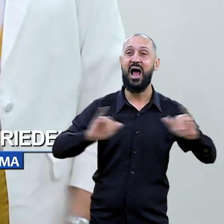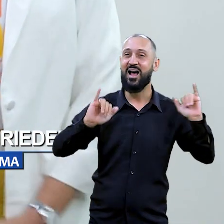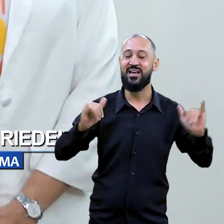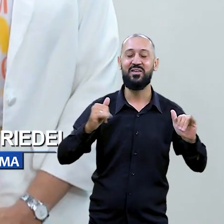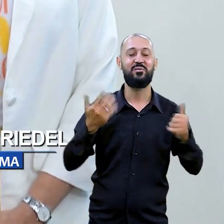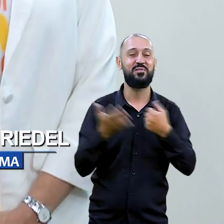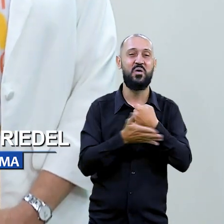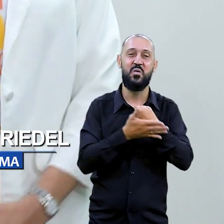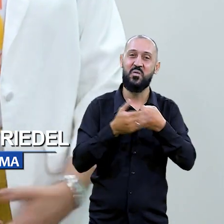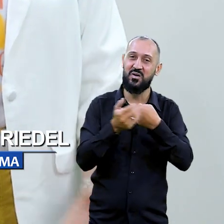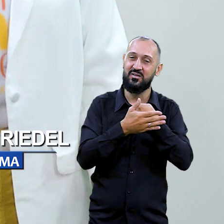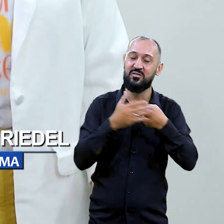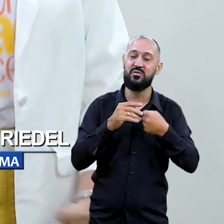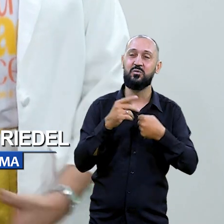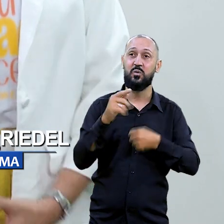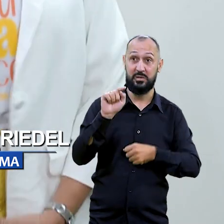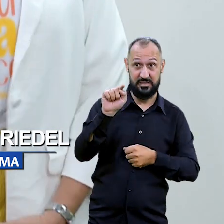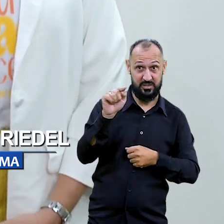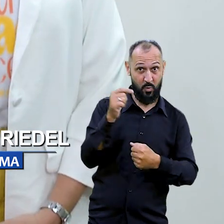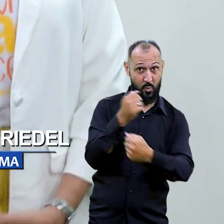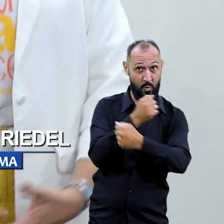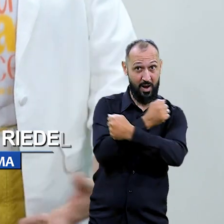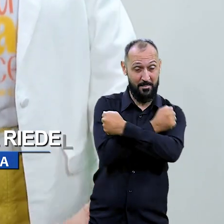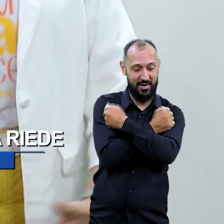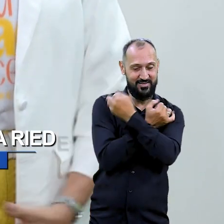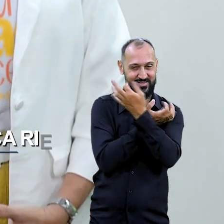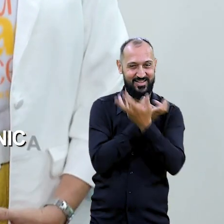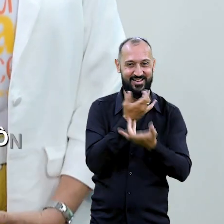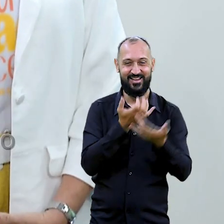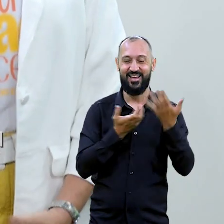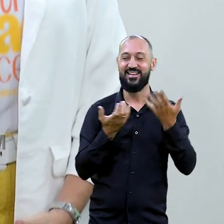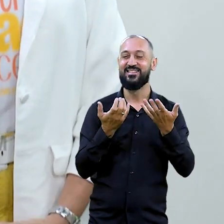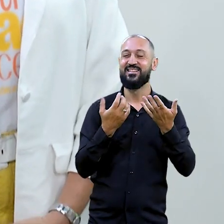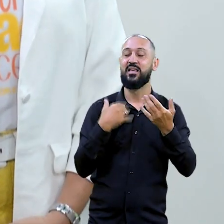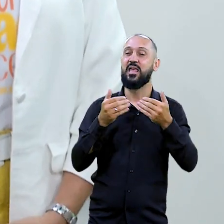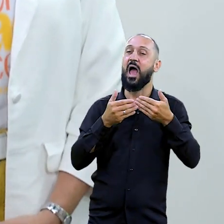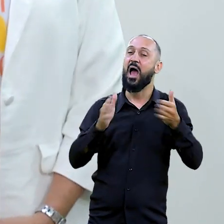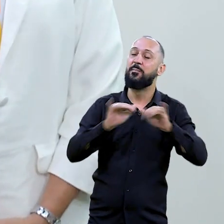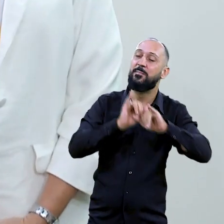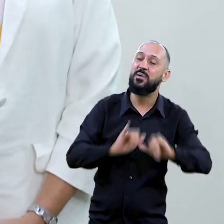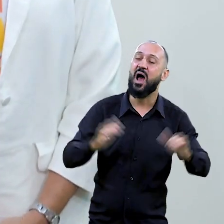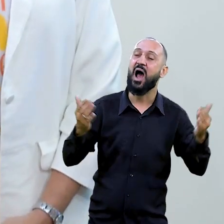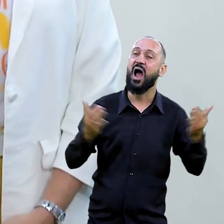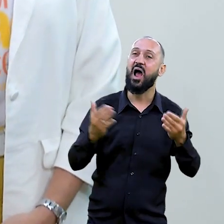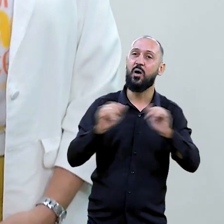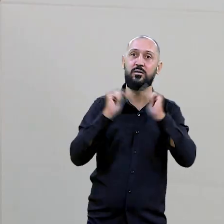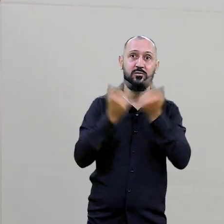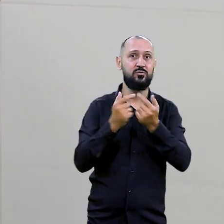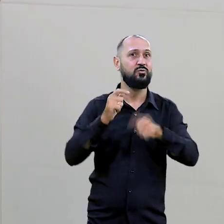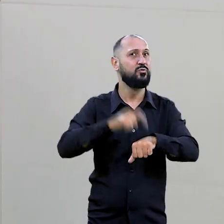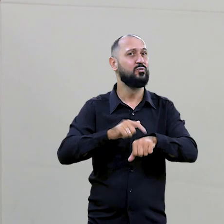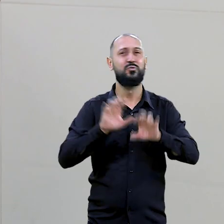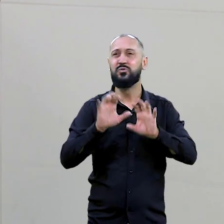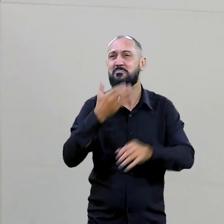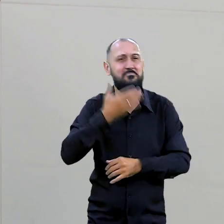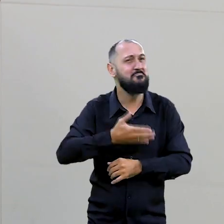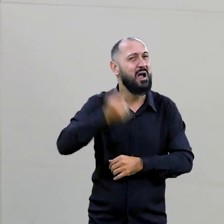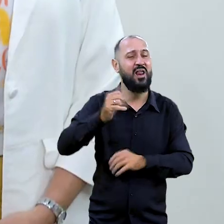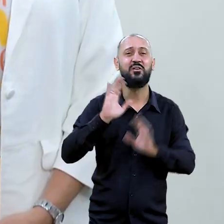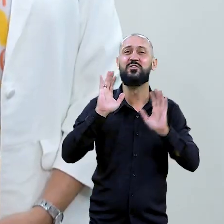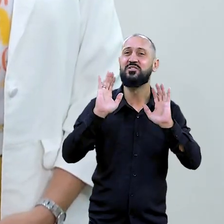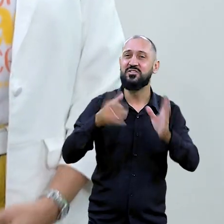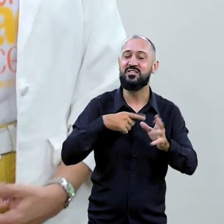dia a todos. É um prazer estar aqui para falar dessa campanha que eu tenho tanto carinho, a campanha Seu Abraço Aquece. A campanha que acabou de ser lançada aqui na Assembleia,